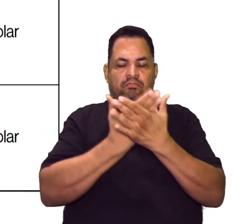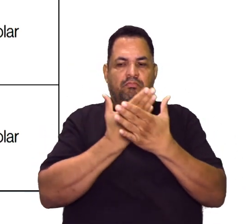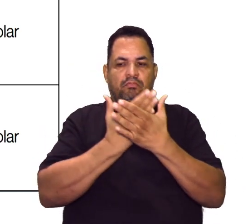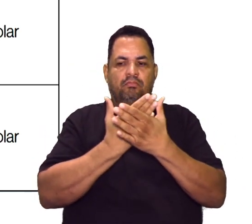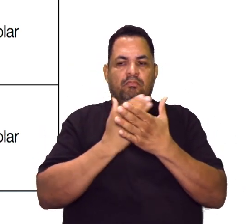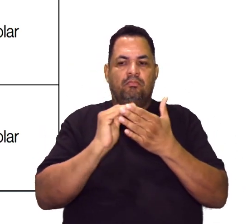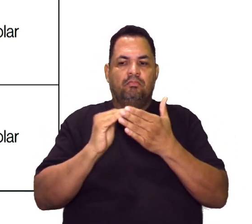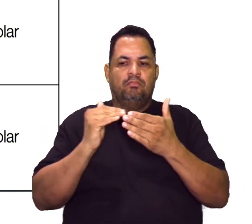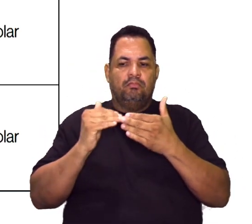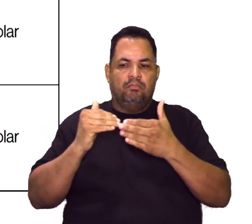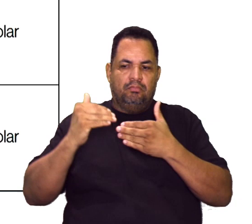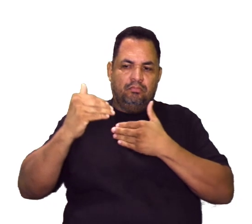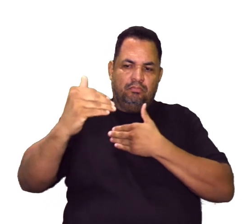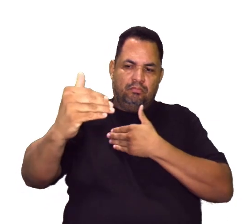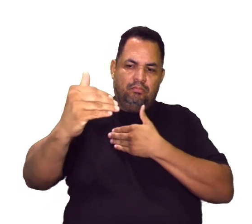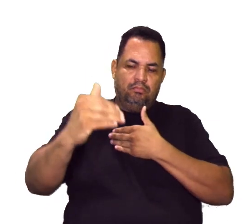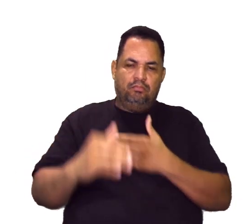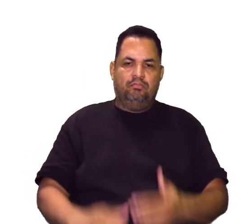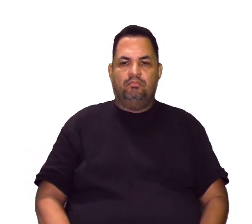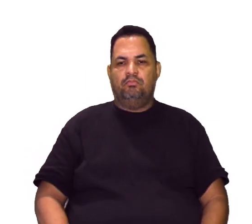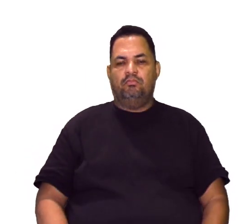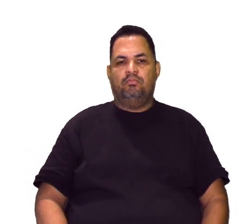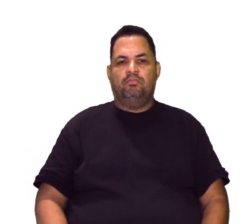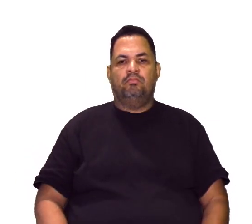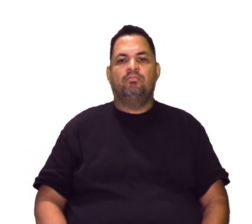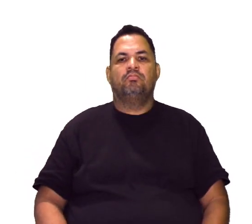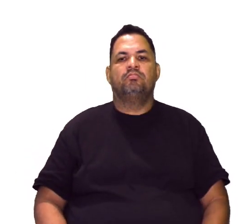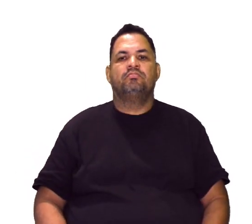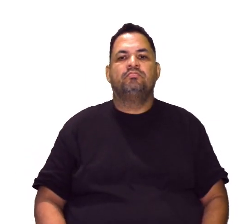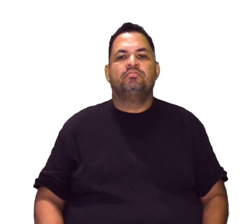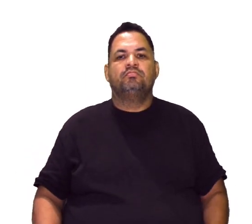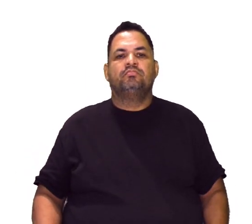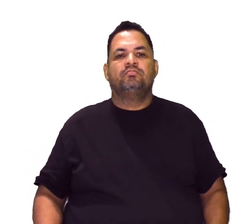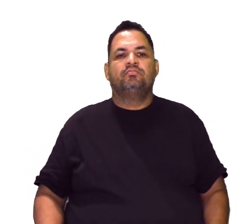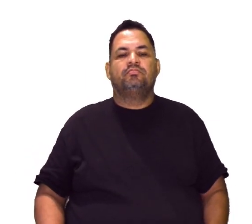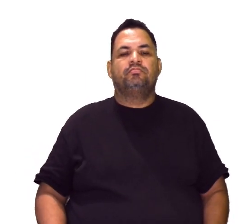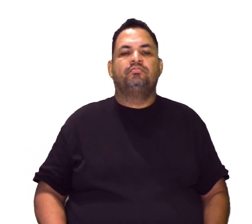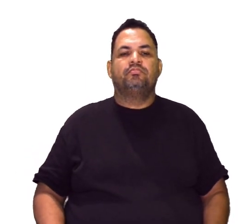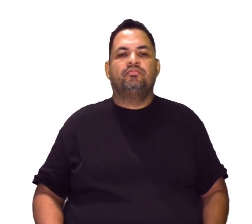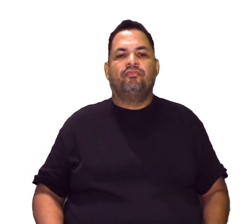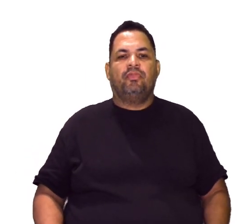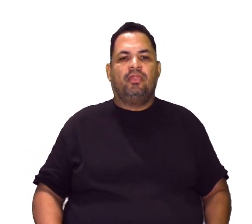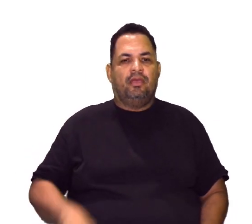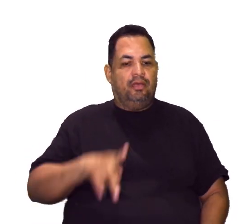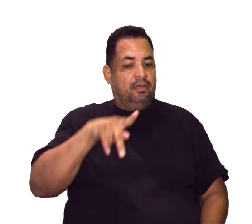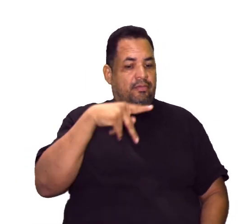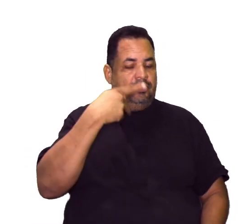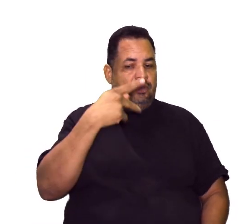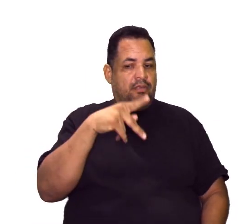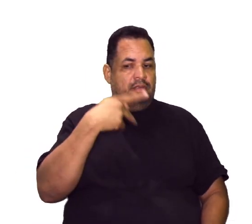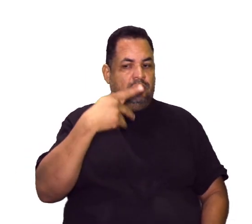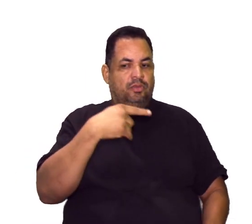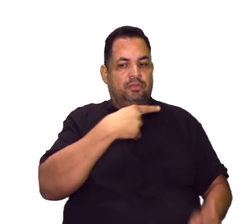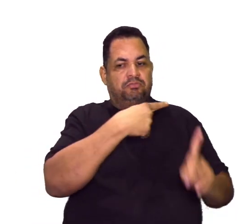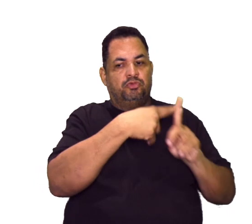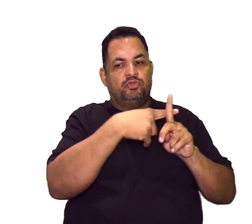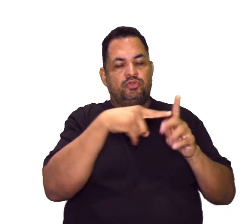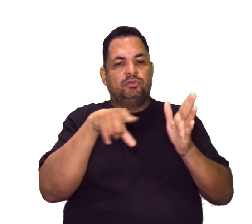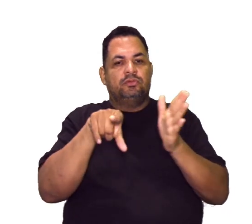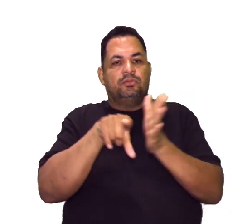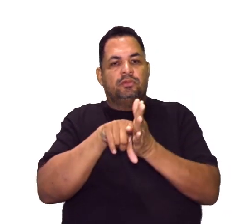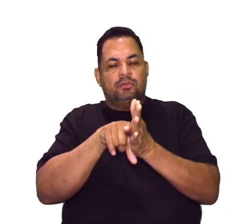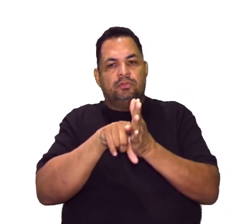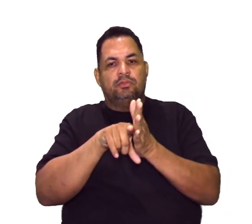aulas subsequentes, tá? Falar agora de polaridade, que vocês já viram, né?